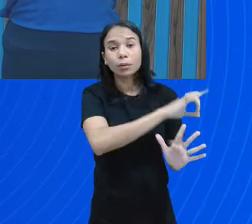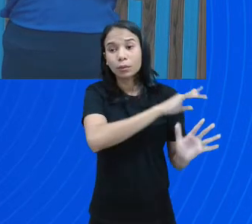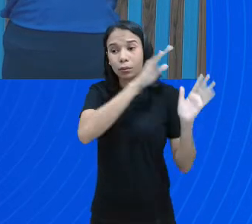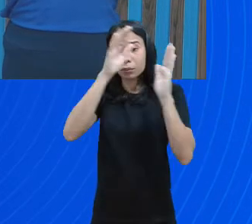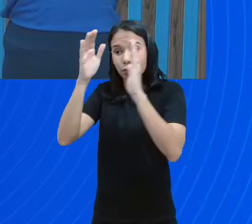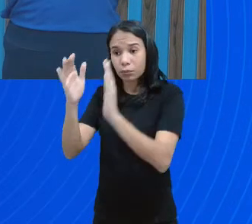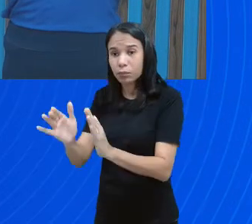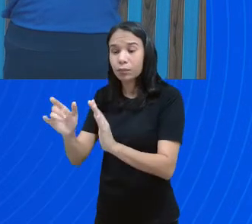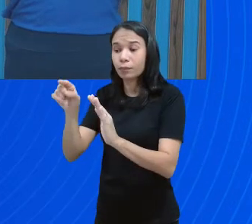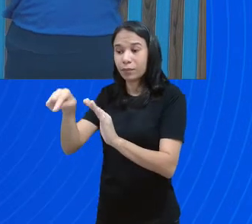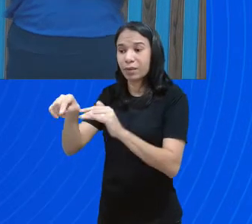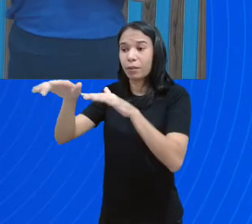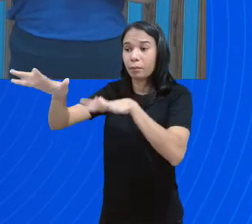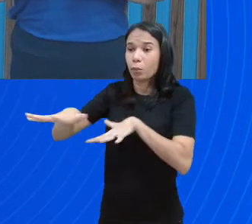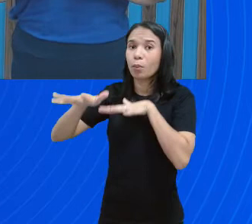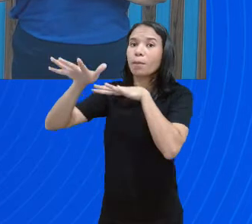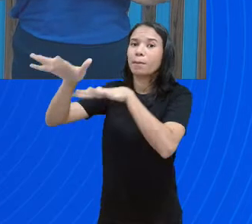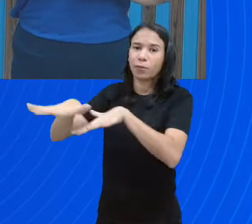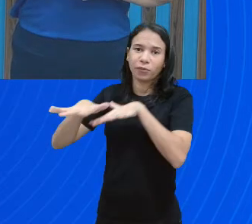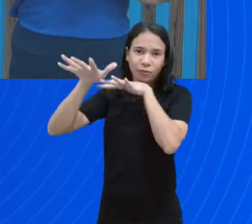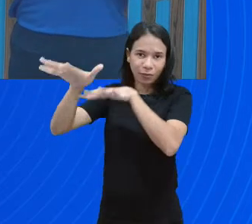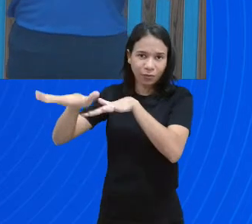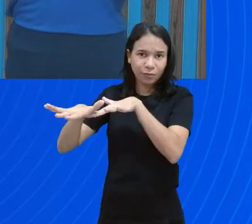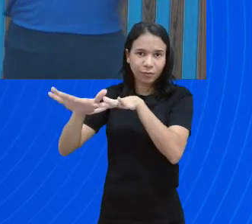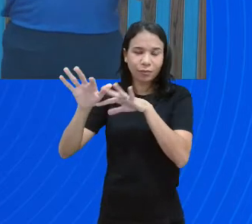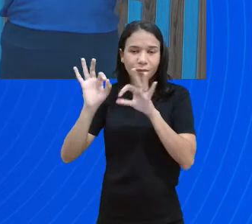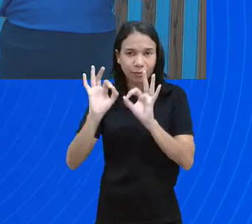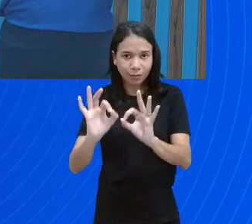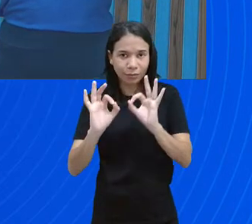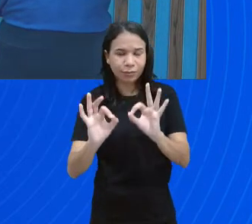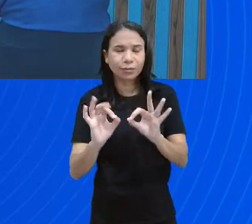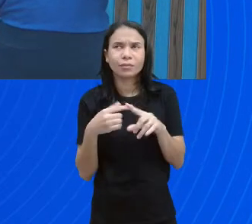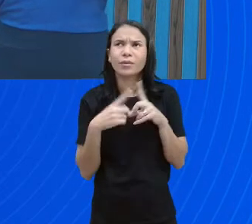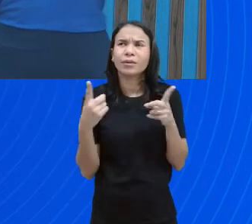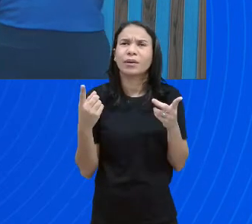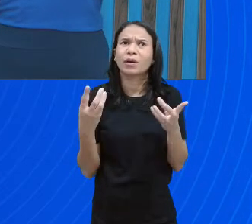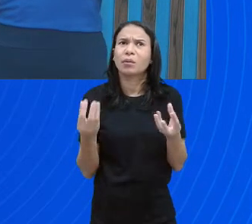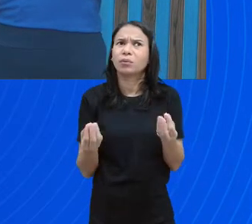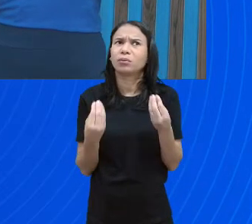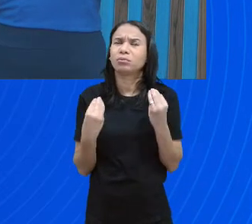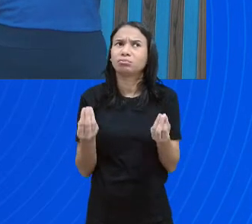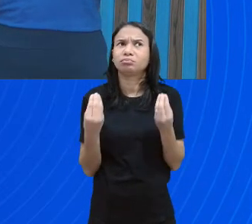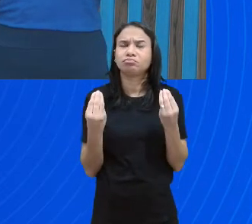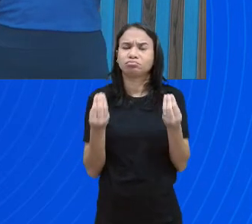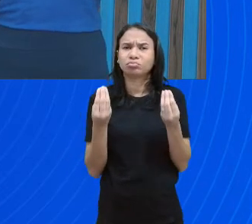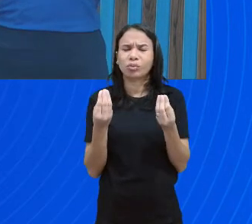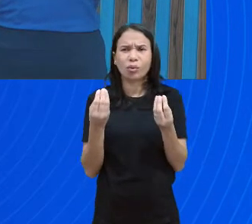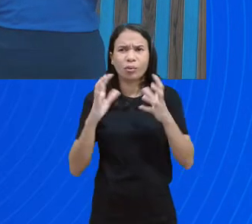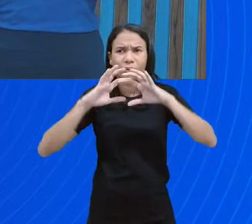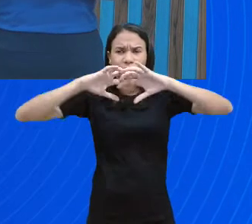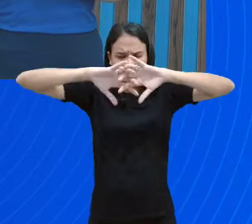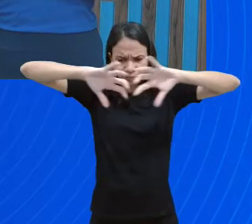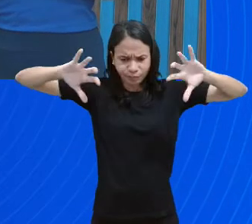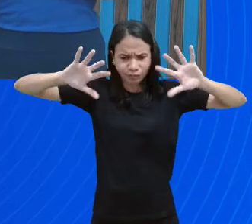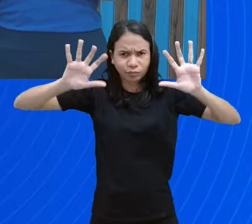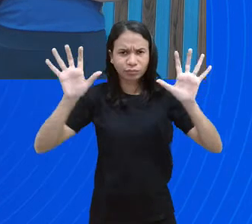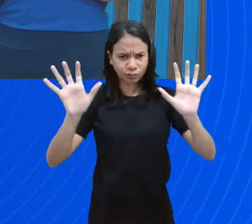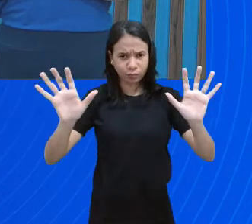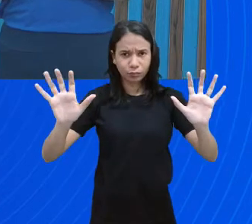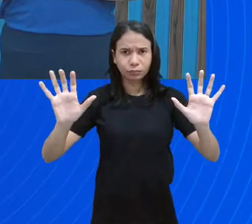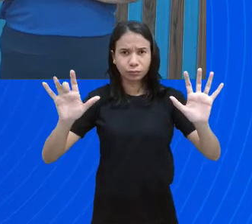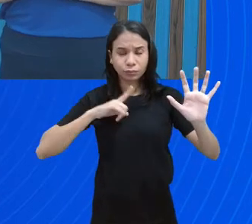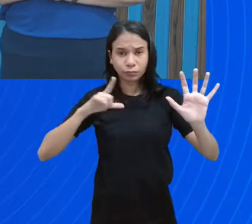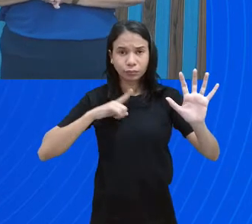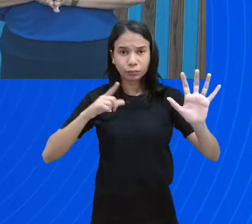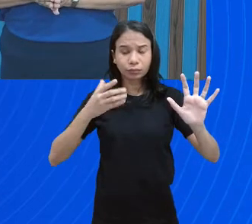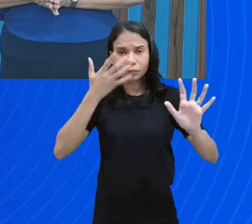modernismo foi um movimento. E aí, vamos tentar destrinchar isso melhor. Vejam, um